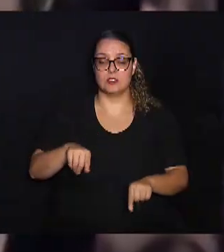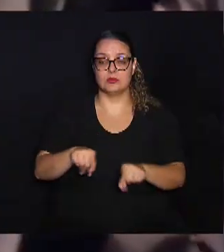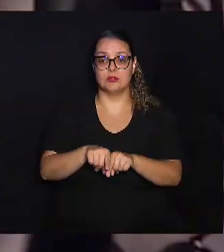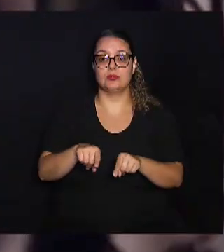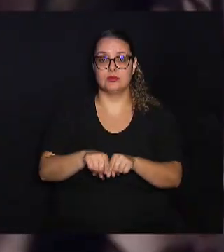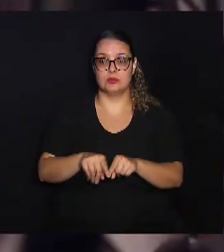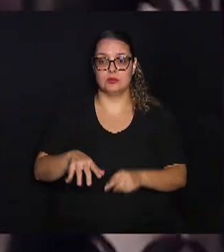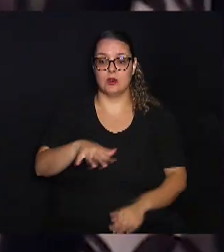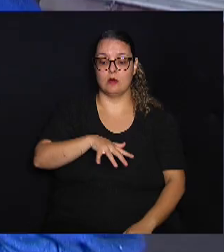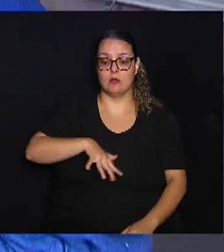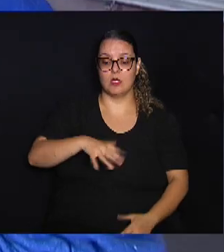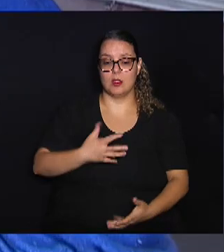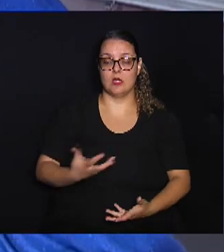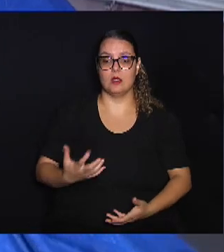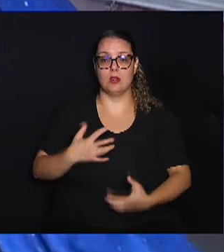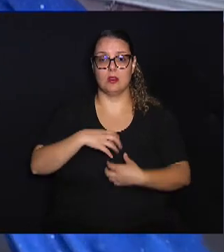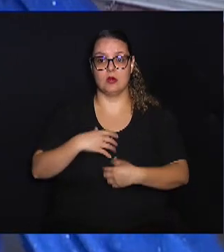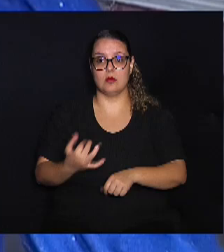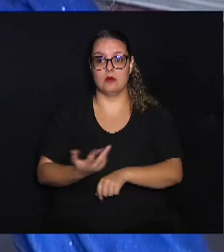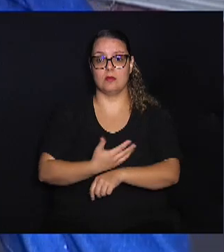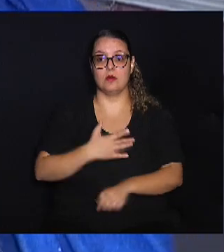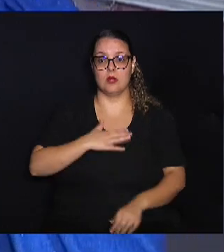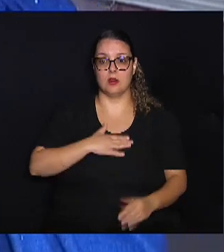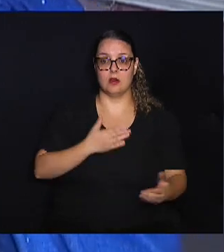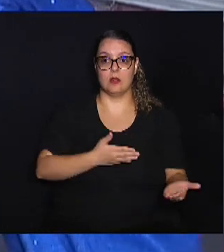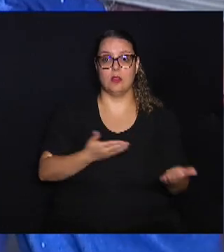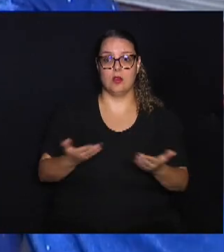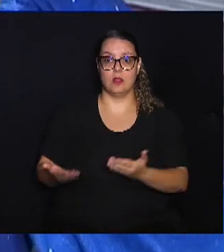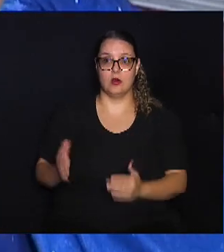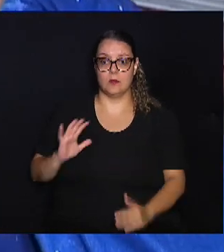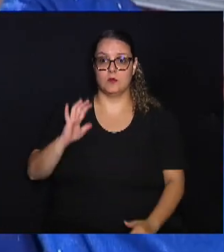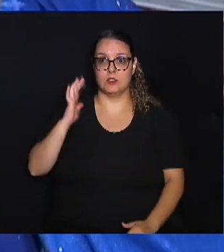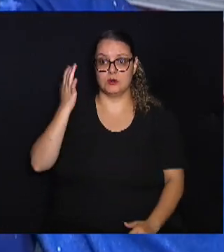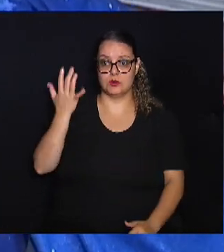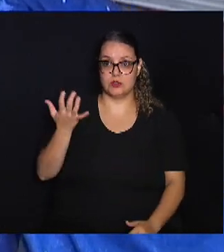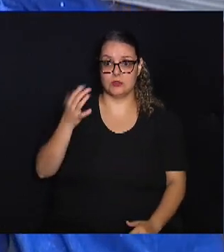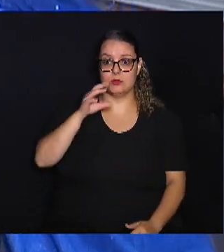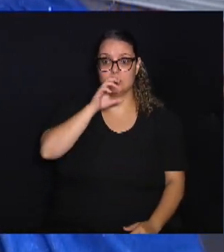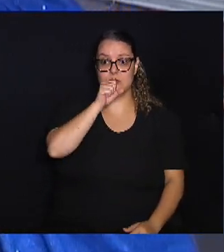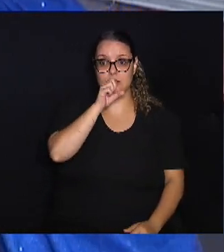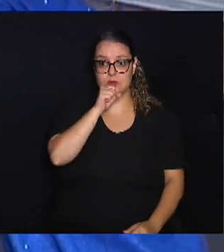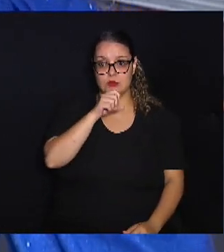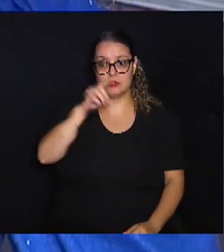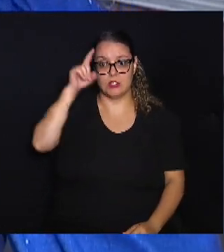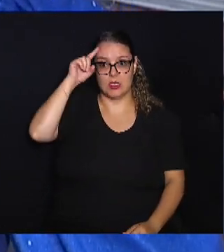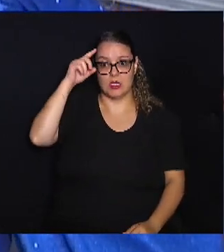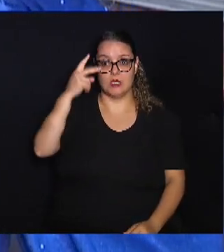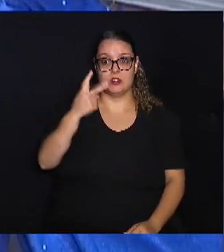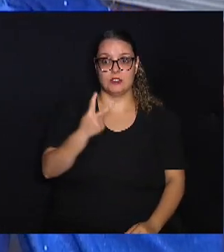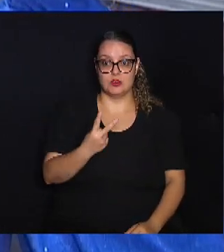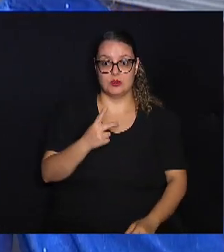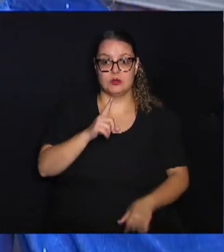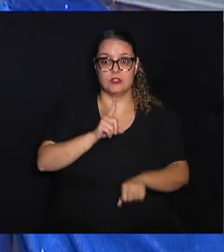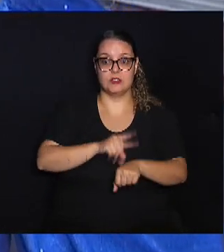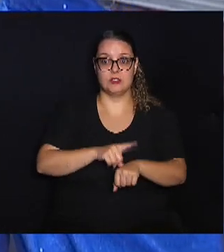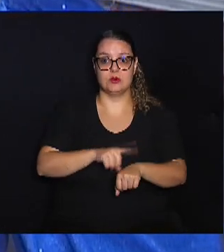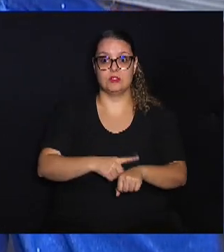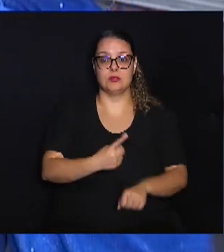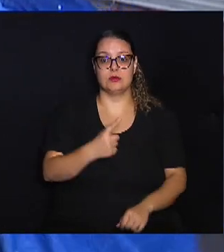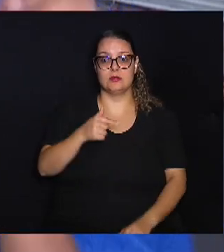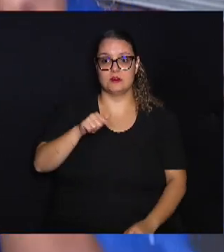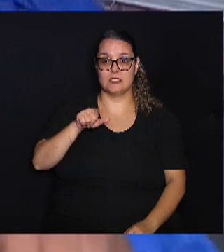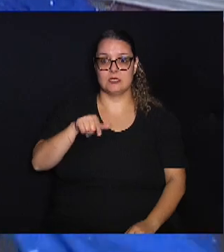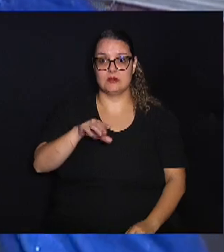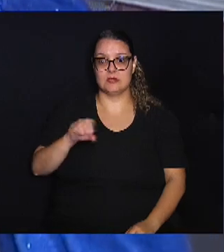lado emocional. A minha apresentação vai acontecer no sábado, dia 2, a partir das 17